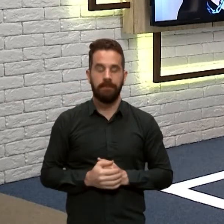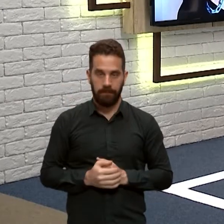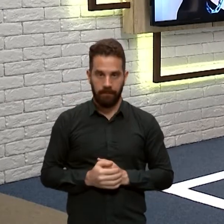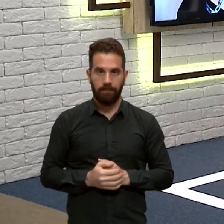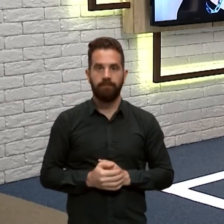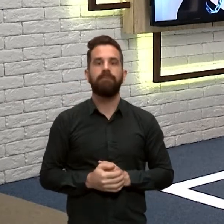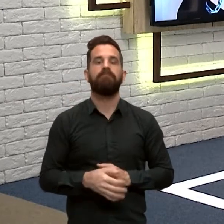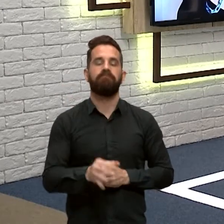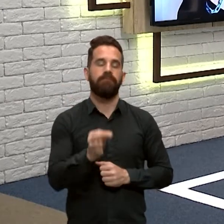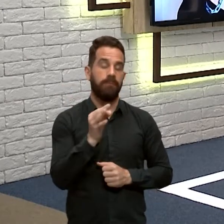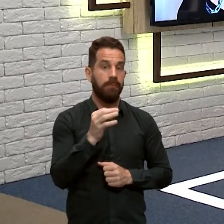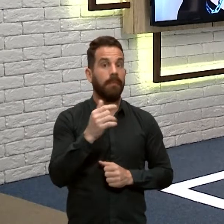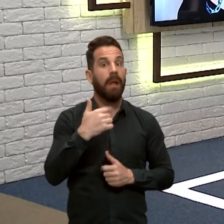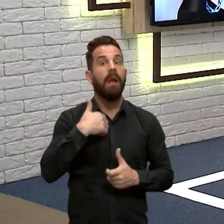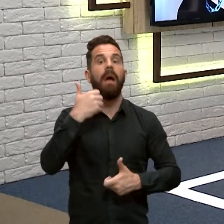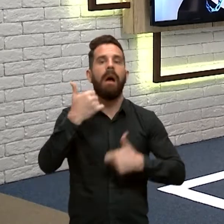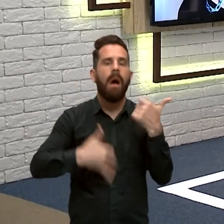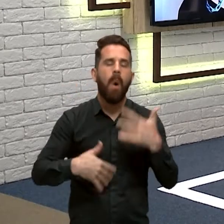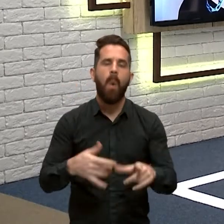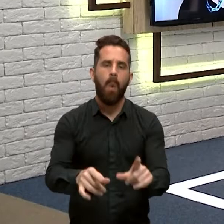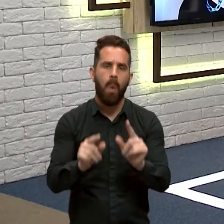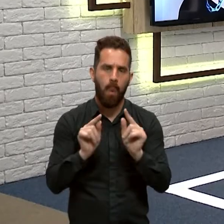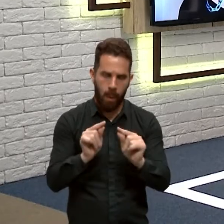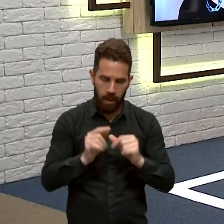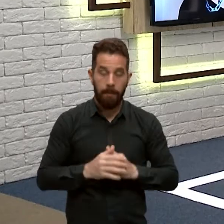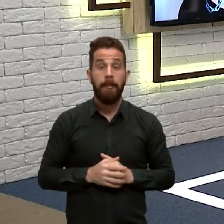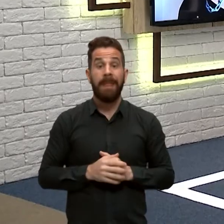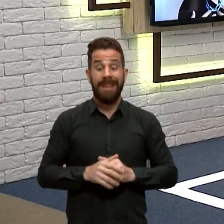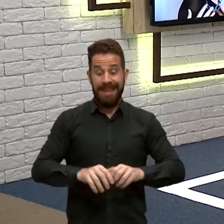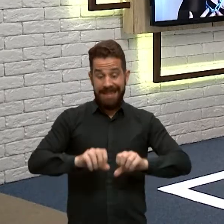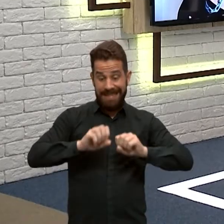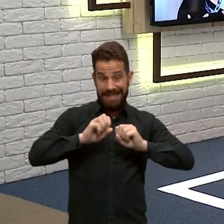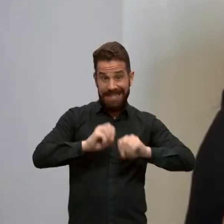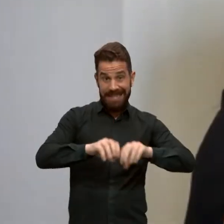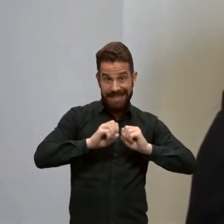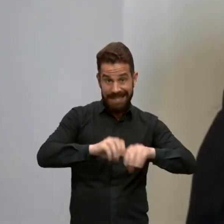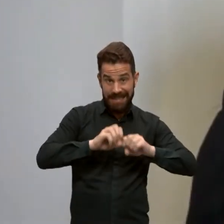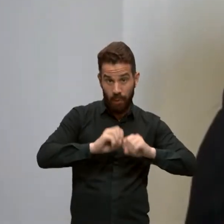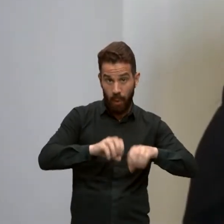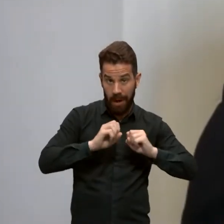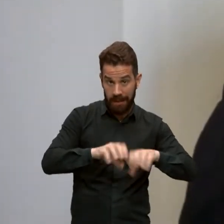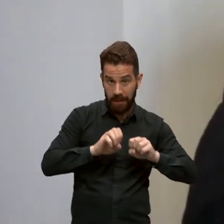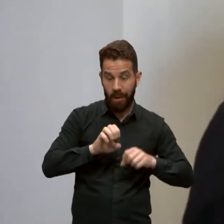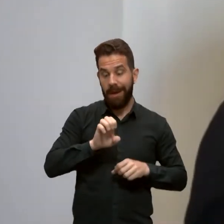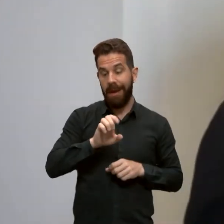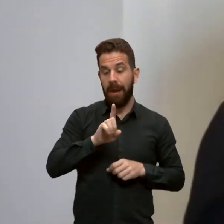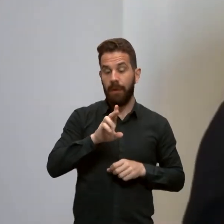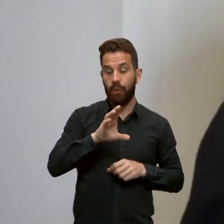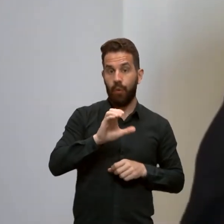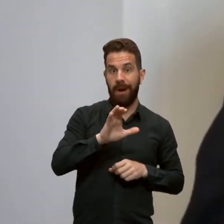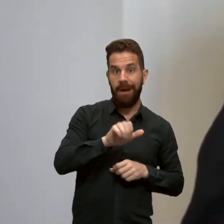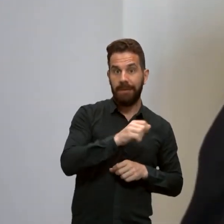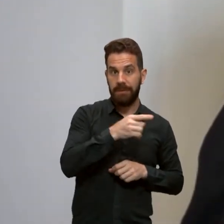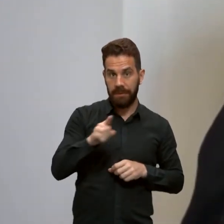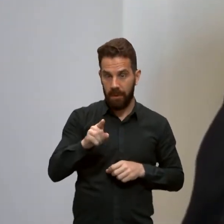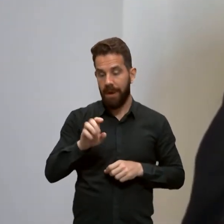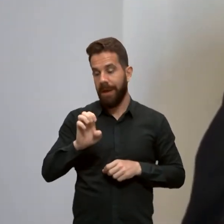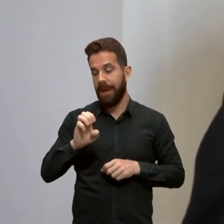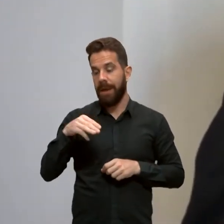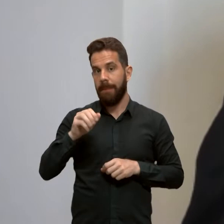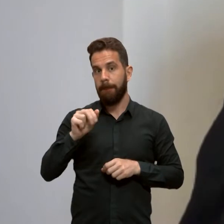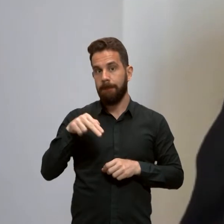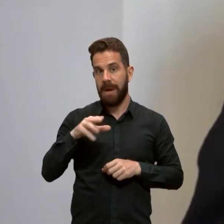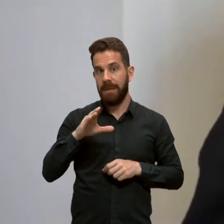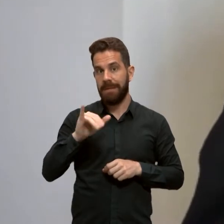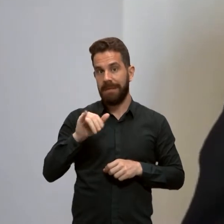Mas eu estava dizendo, Camila, que uma educação emancipadora é aquela que tem como